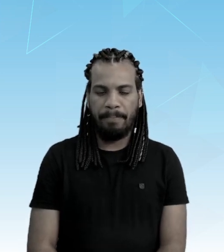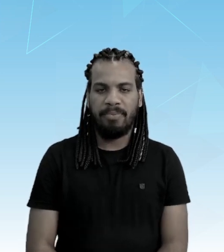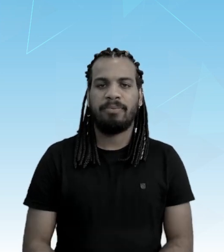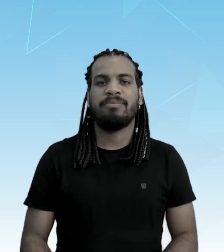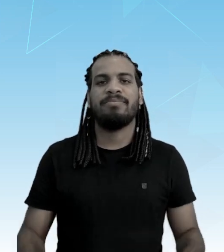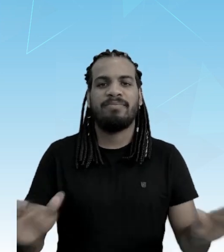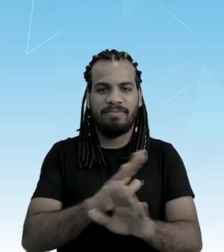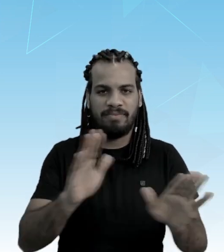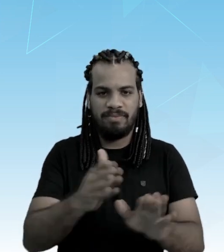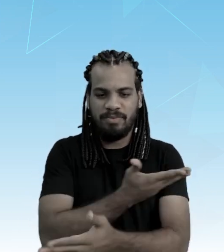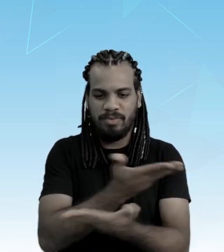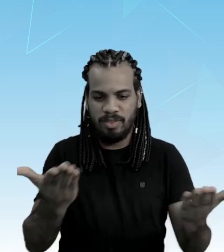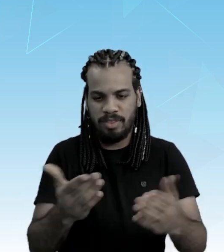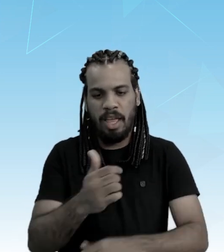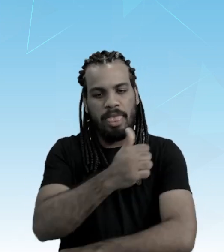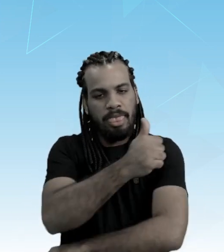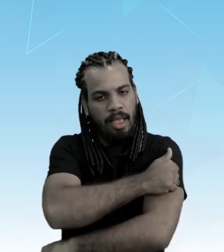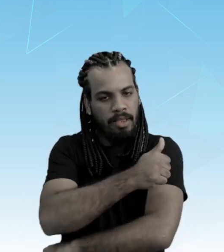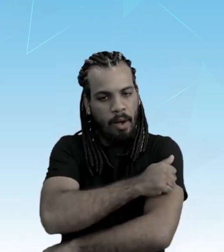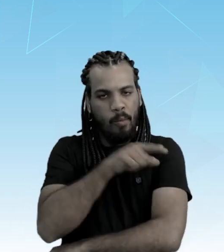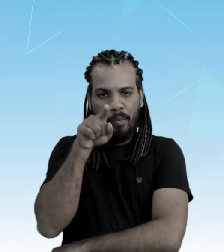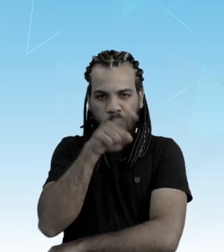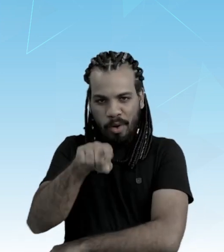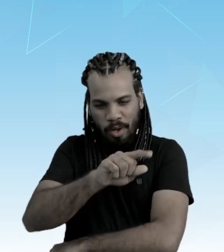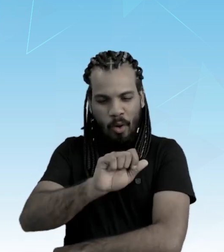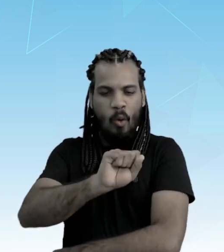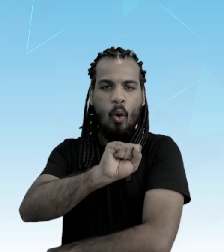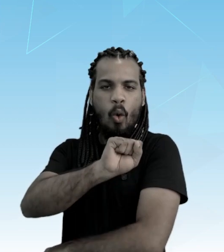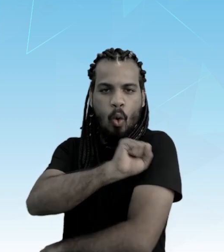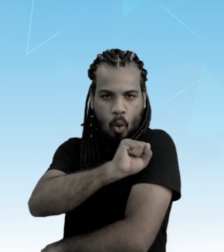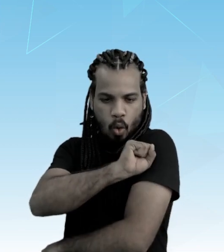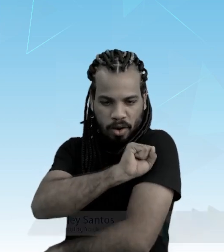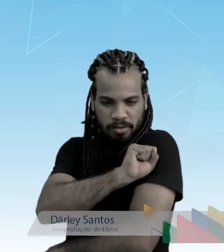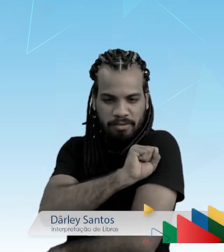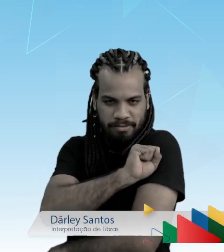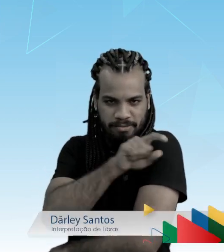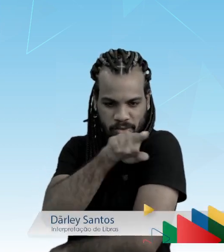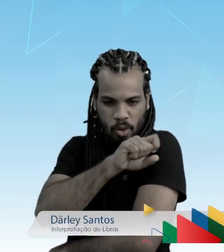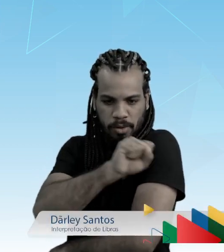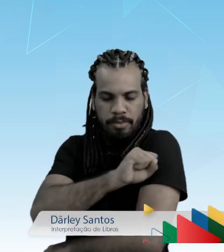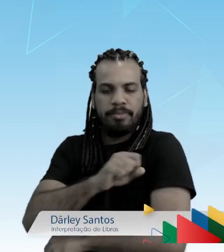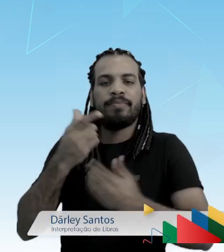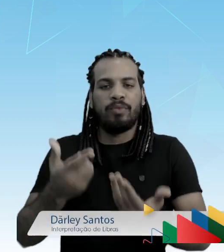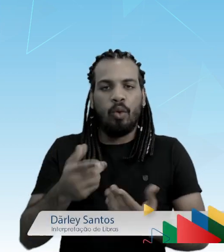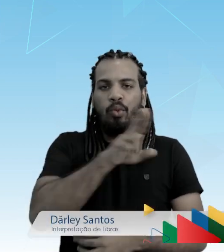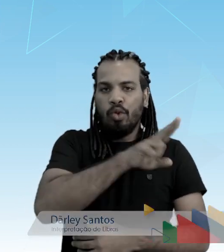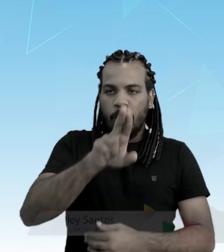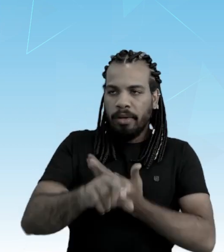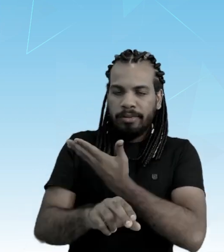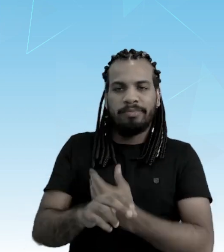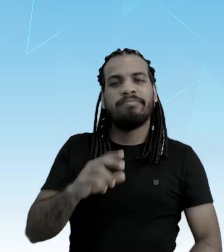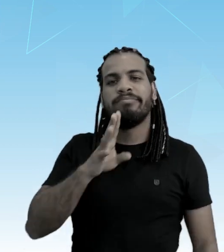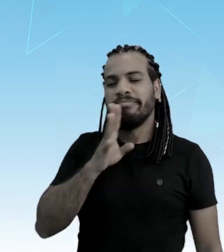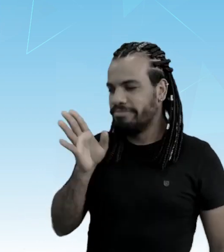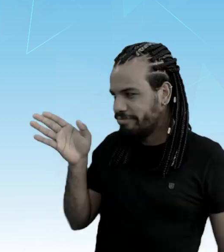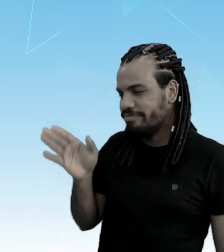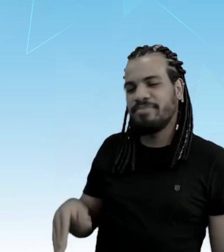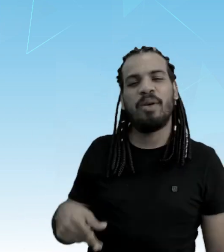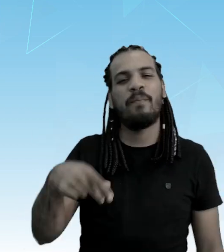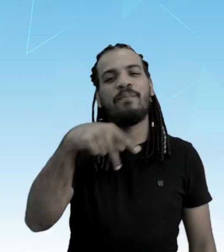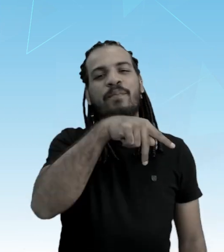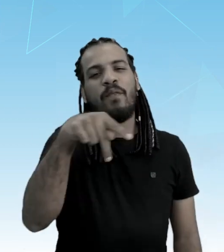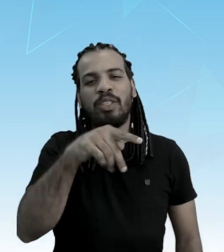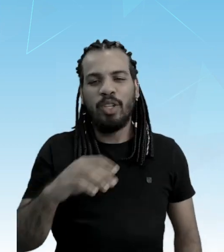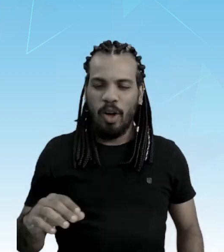Olá, meus queridos alunos do oitavo ano, tudo bem com vocês? Meu nome é Eves Fernando, eu sou professor